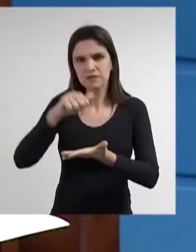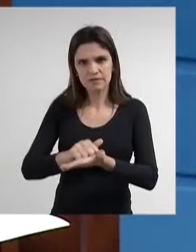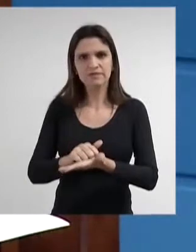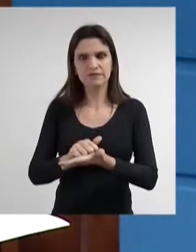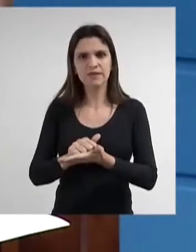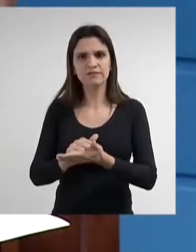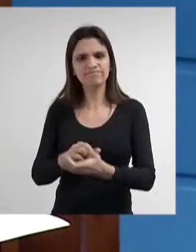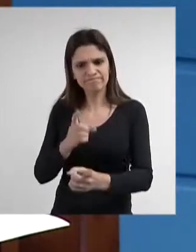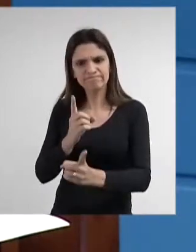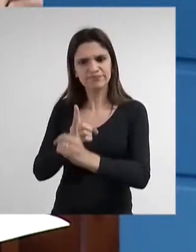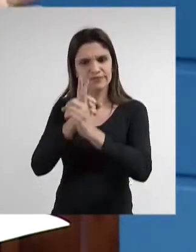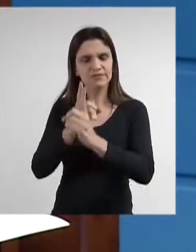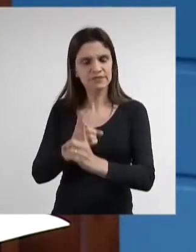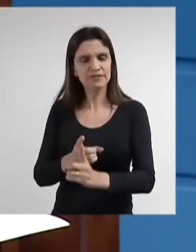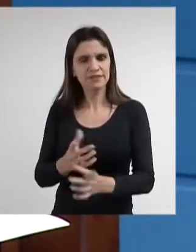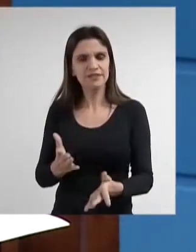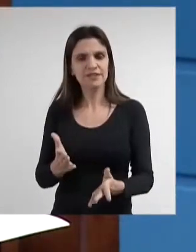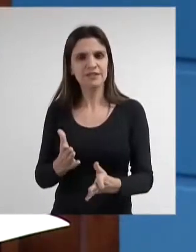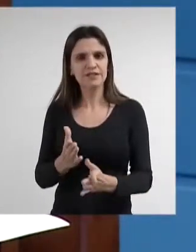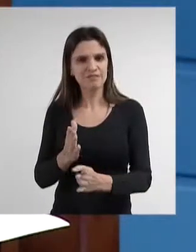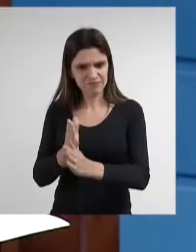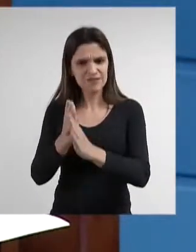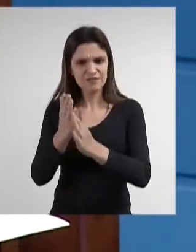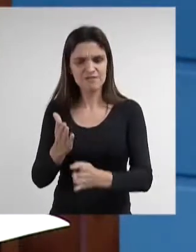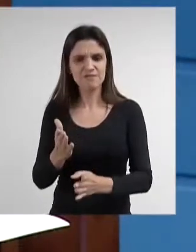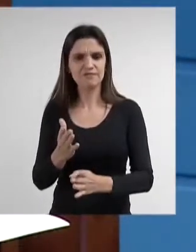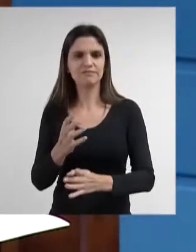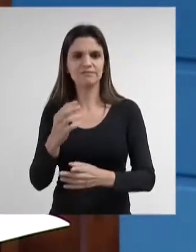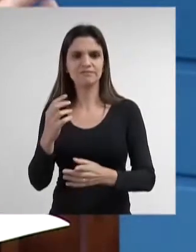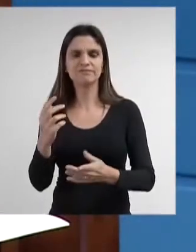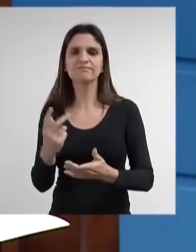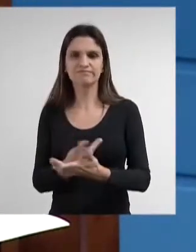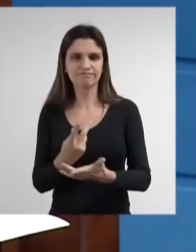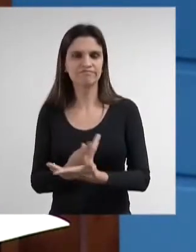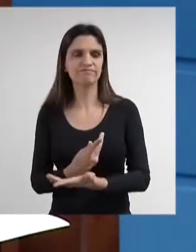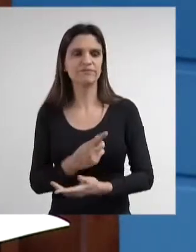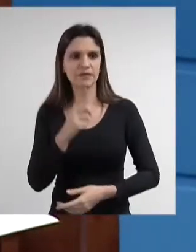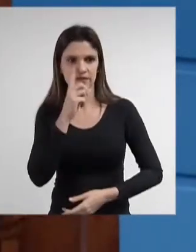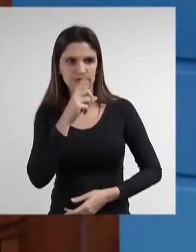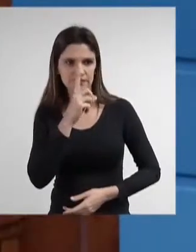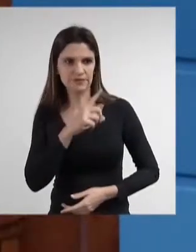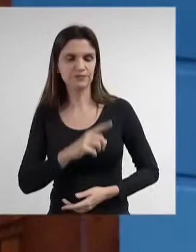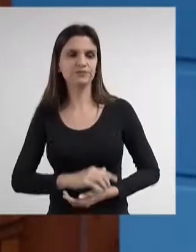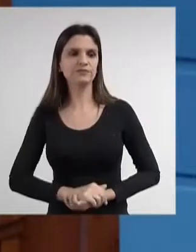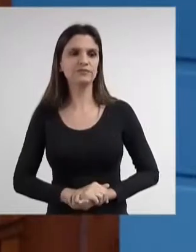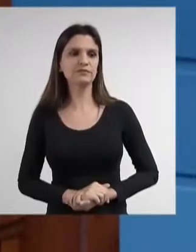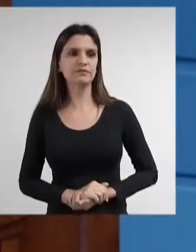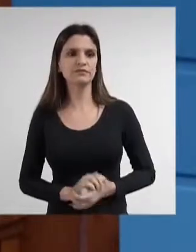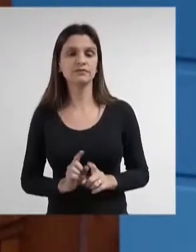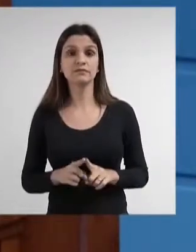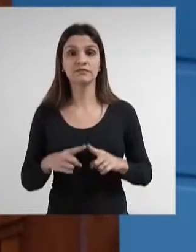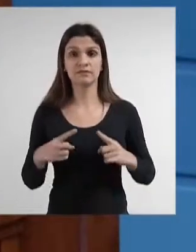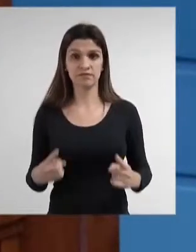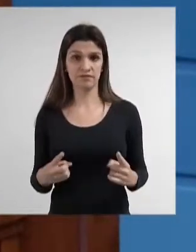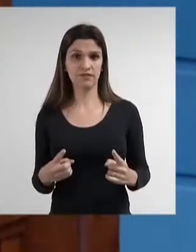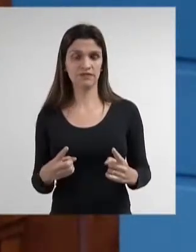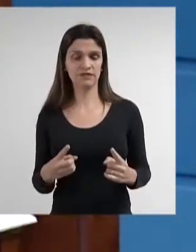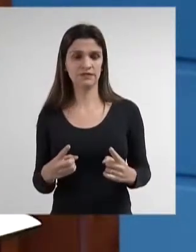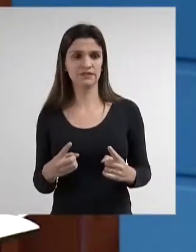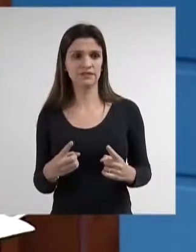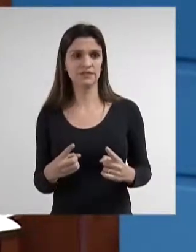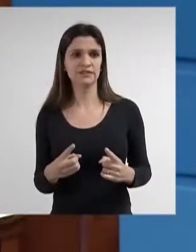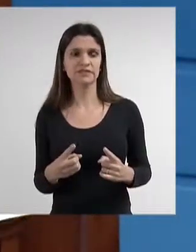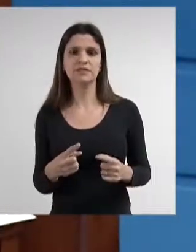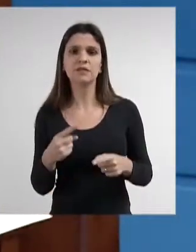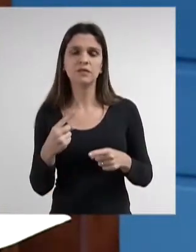muitas vezes encontra essas irregularidades. Agora, o que me causa estranheza é o governo anunciar que